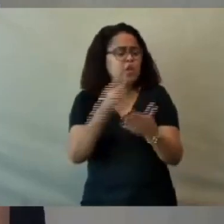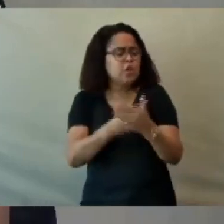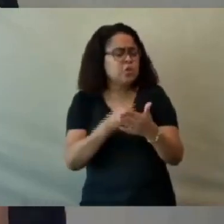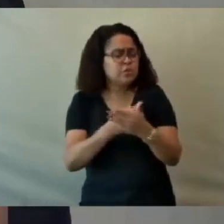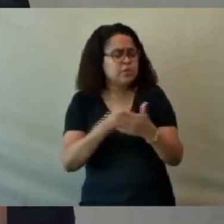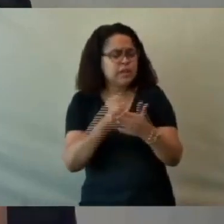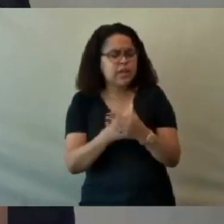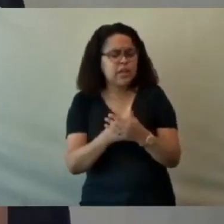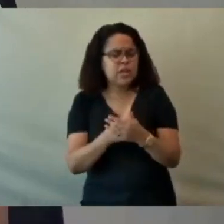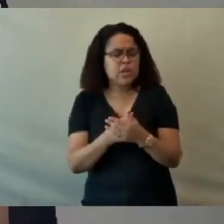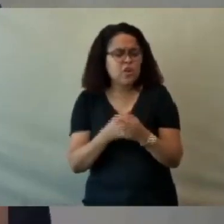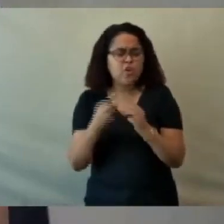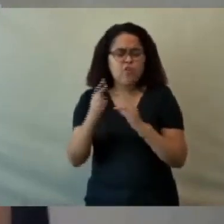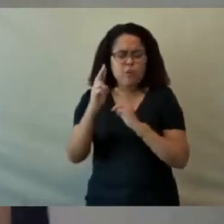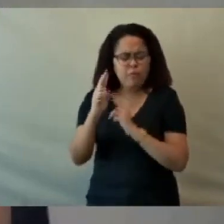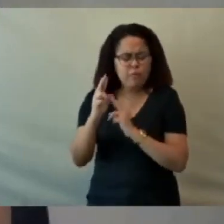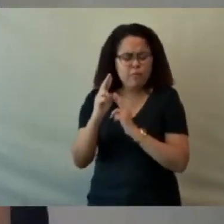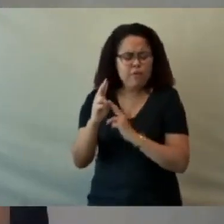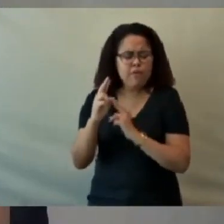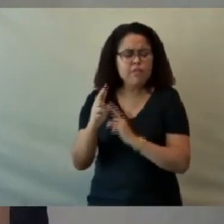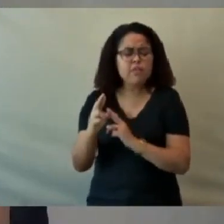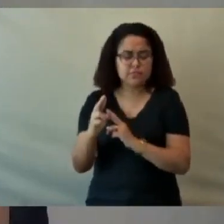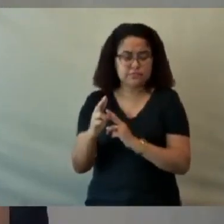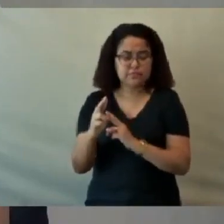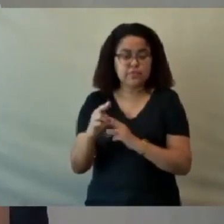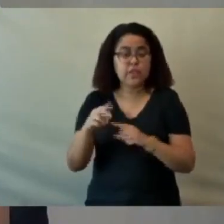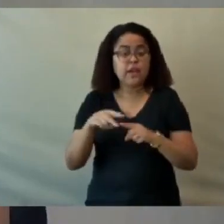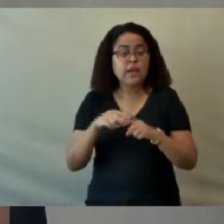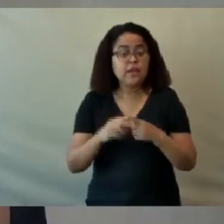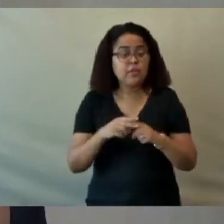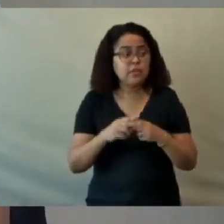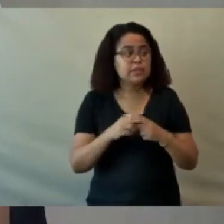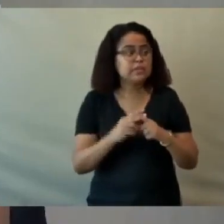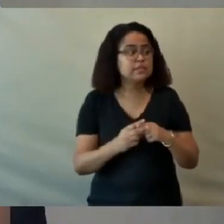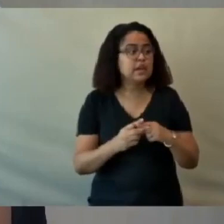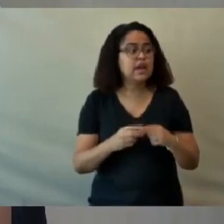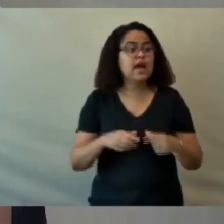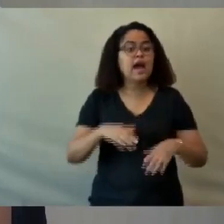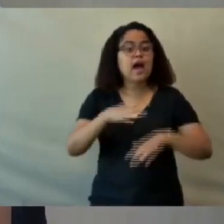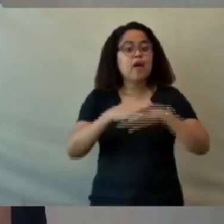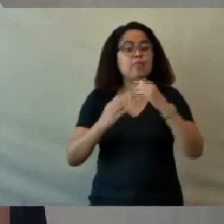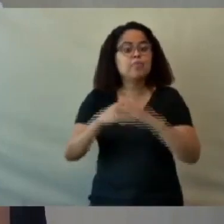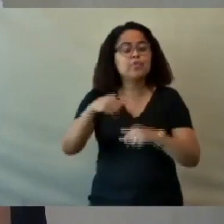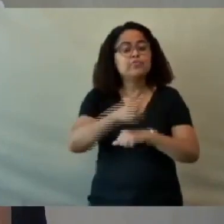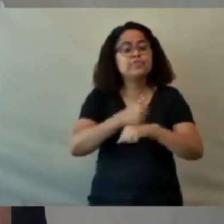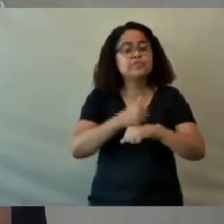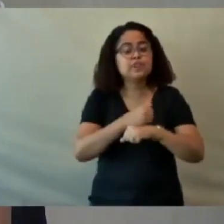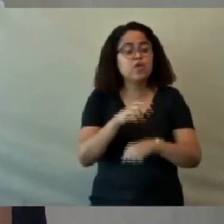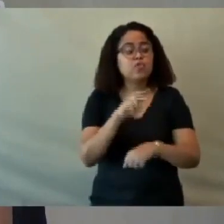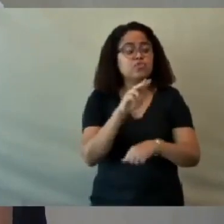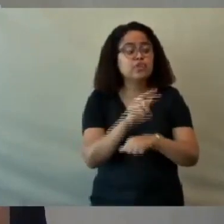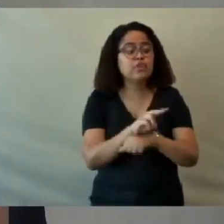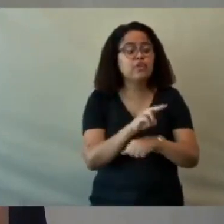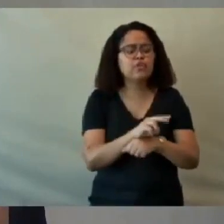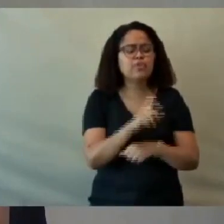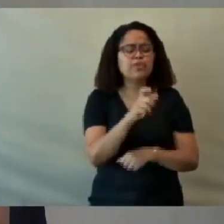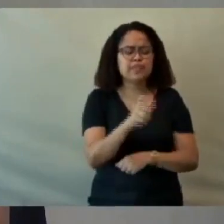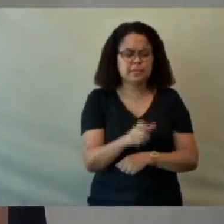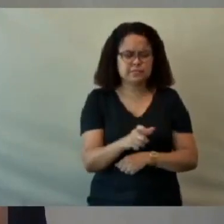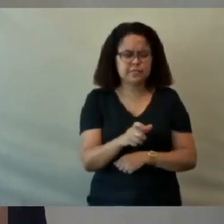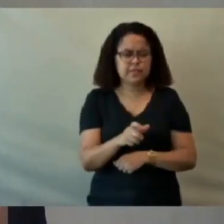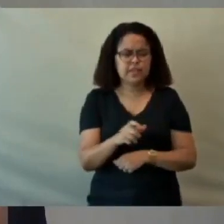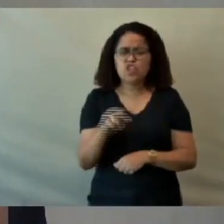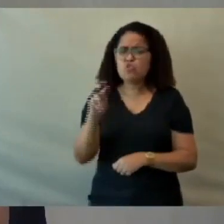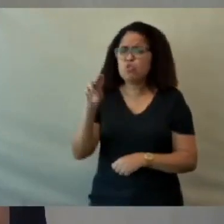a profissão de cuidador porque ela tem que ser regularizada porque senão o cuidador nunca vai ser respeitado ele sempre vai sempre se